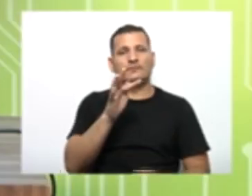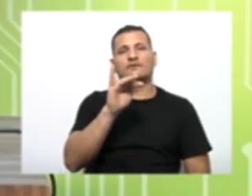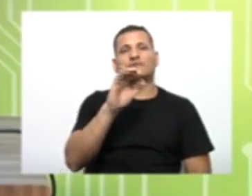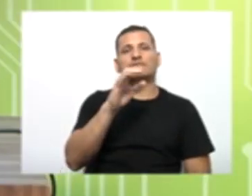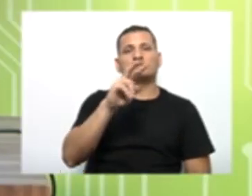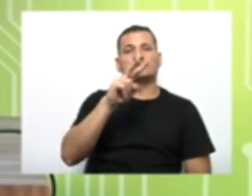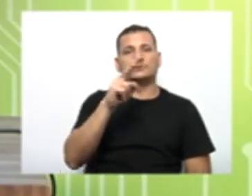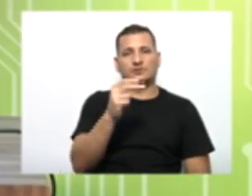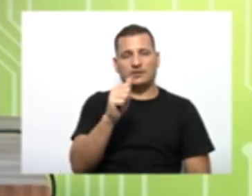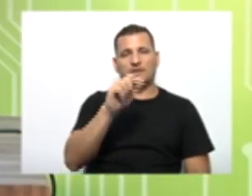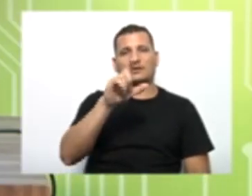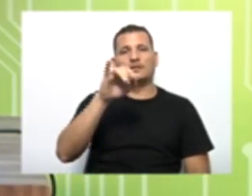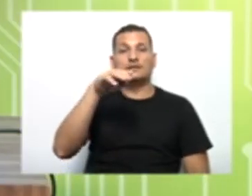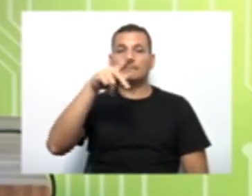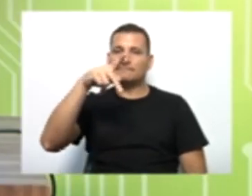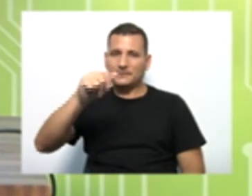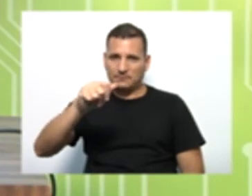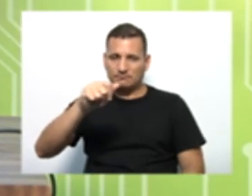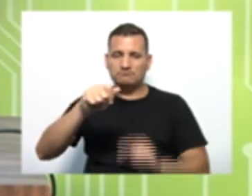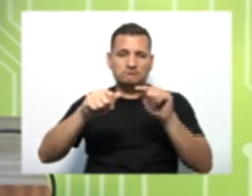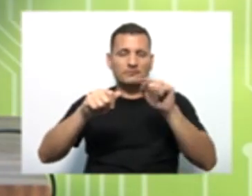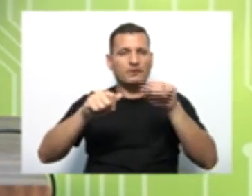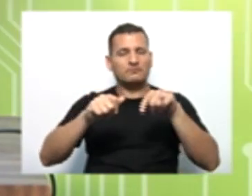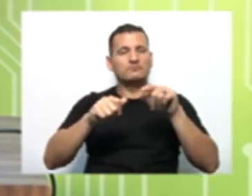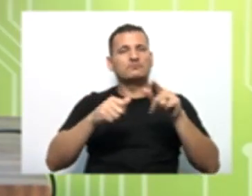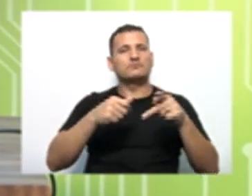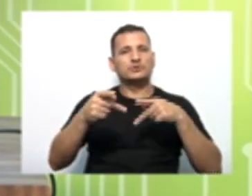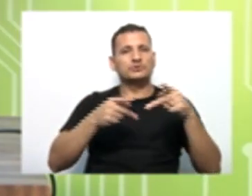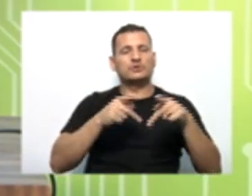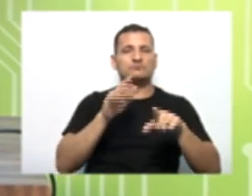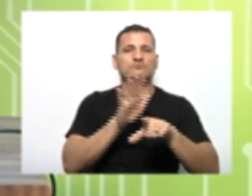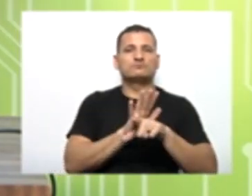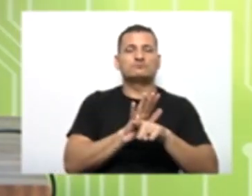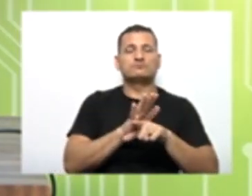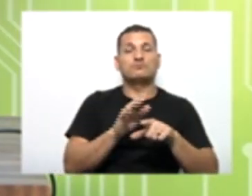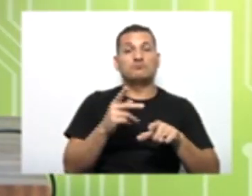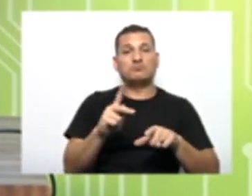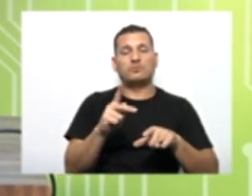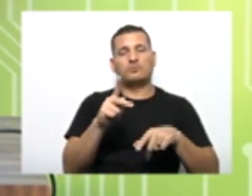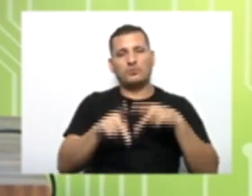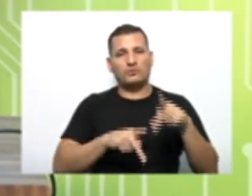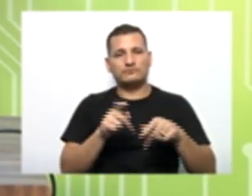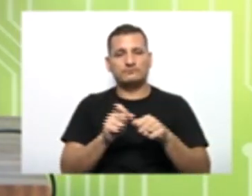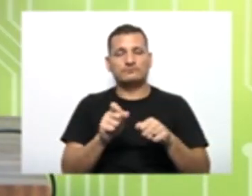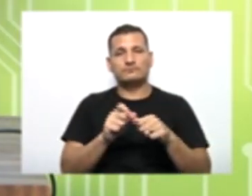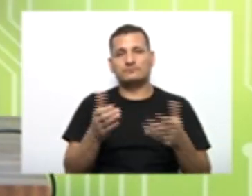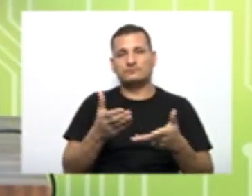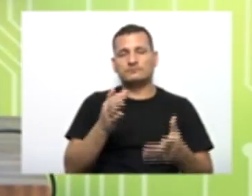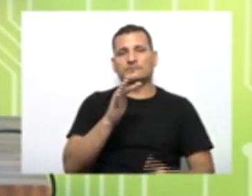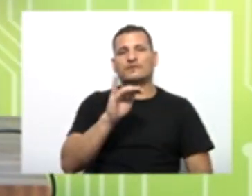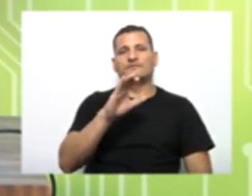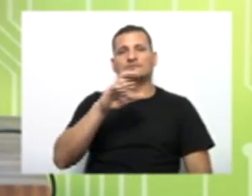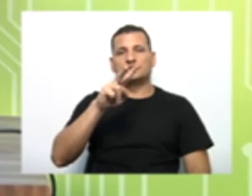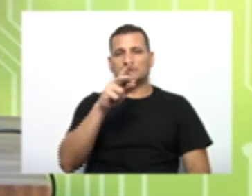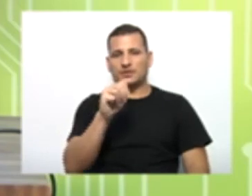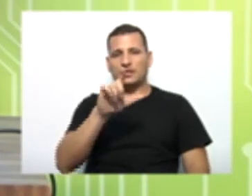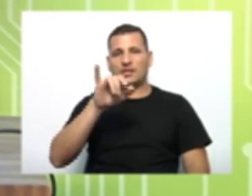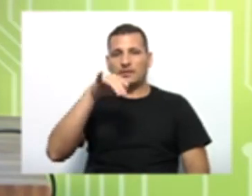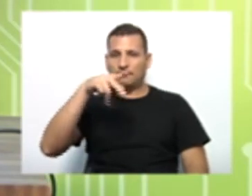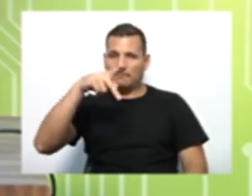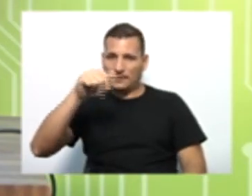que alguns devem concordar, talvez outros não concordem, mas o que é mais importante é que o aluno deve